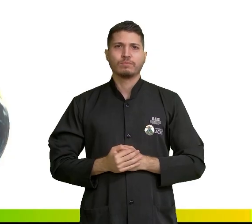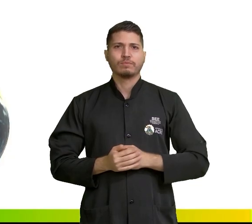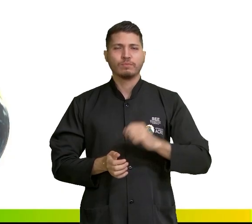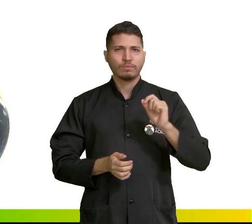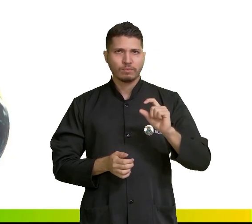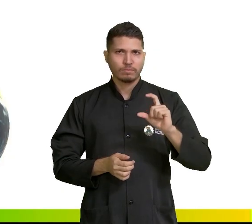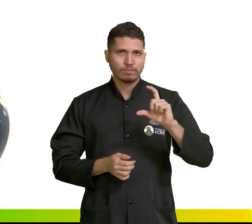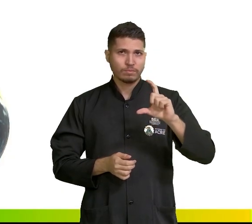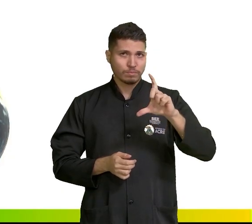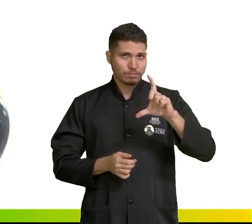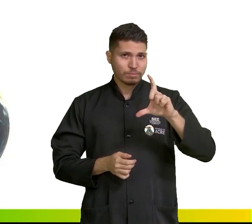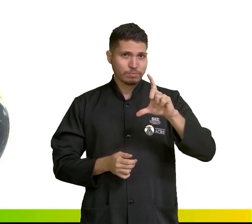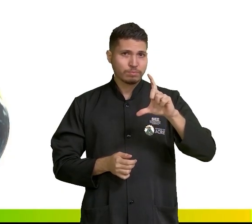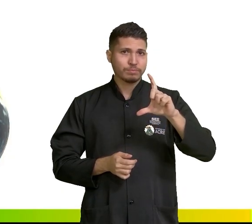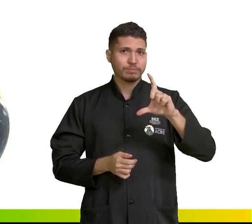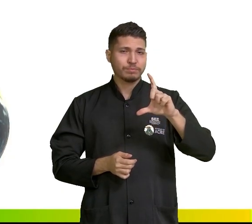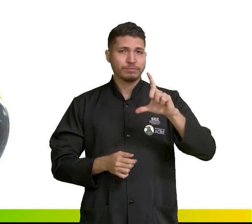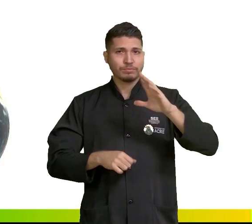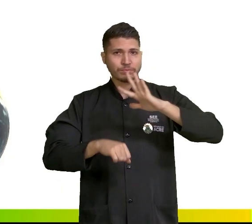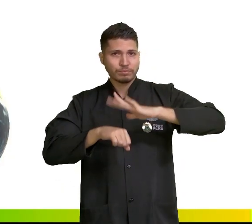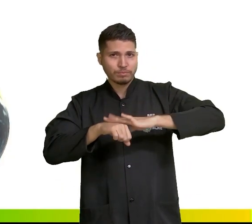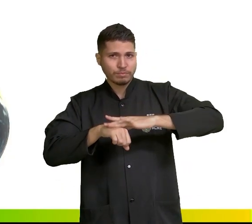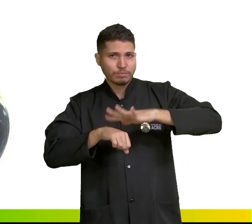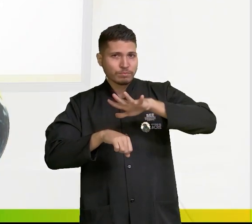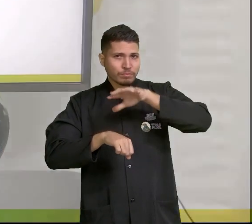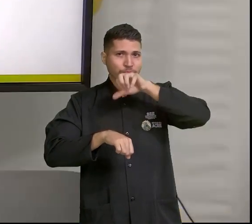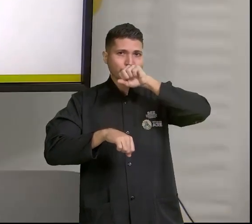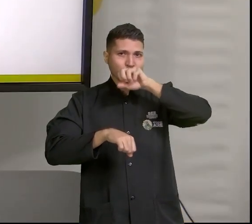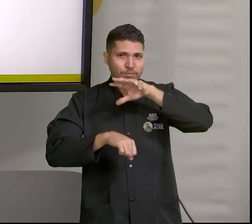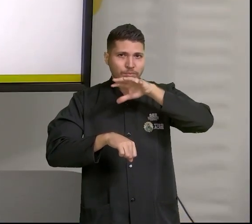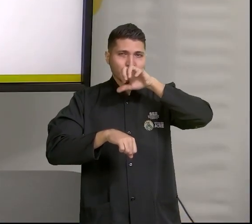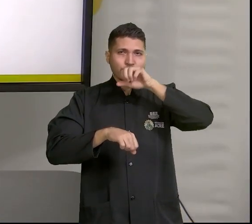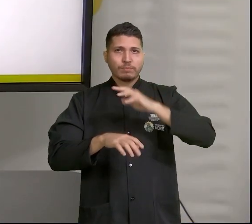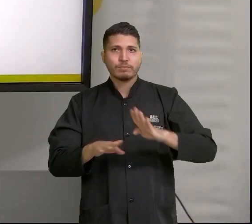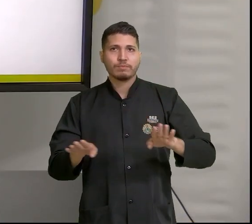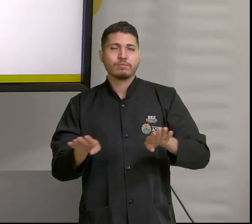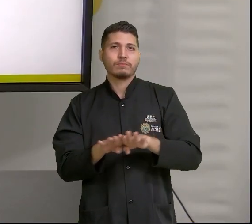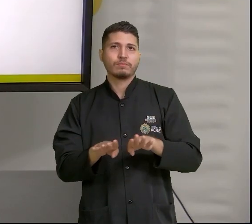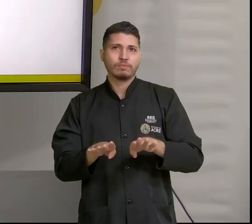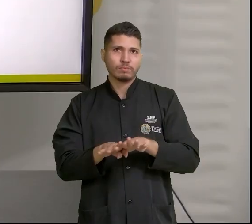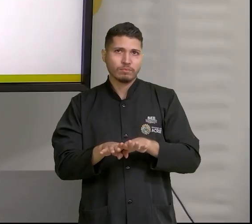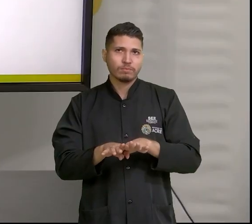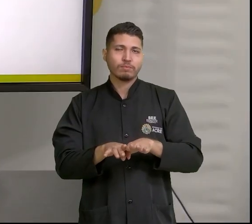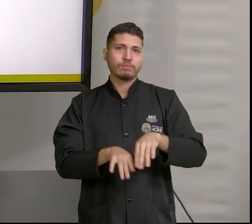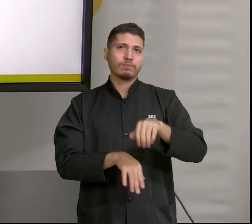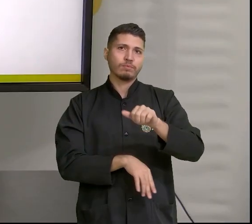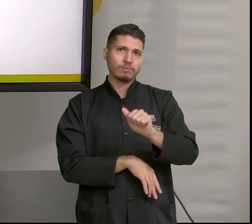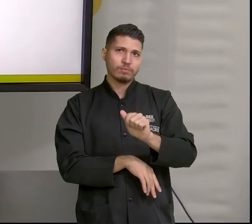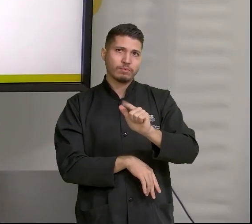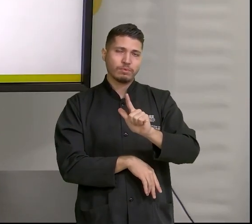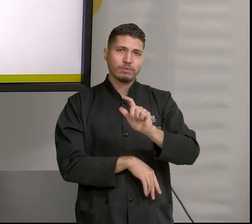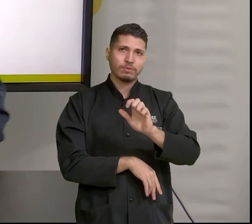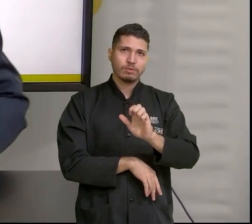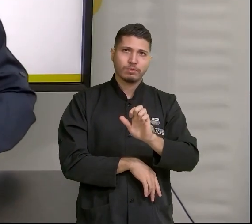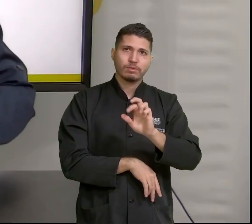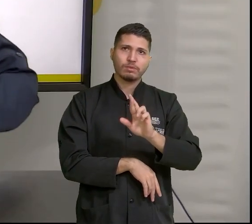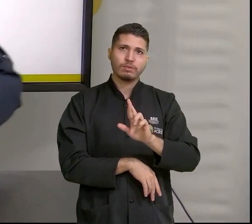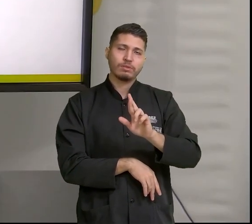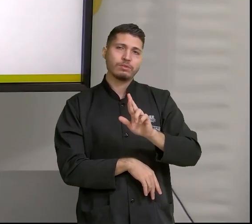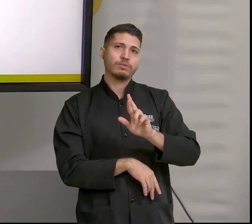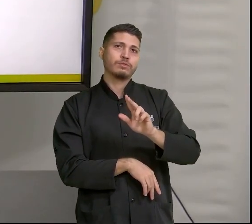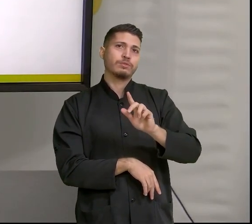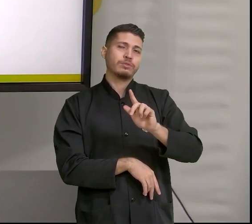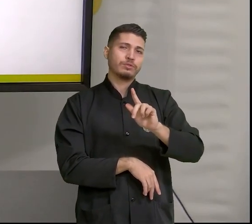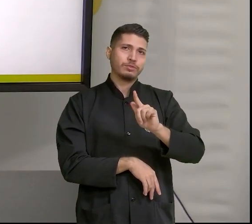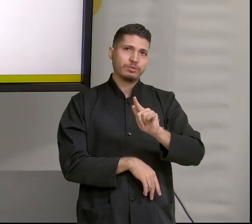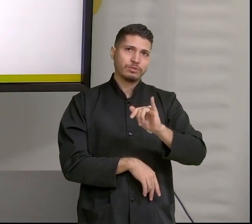de doenças respiratórias e também doenças alérgicas, principalmente durante o período de queimadas. Sempre que